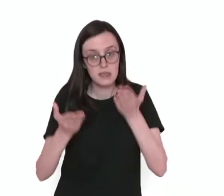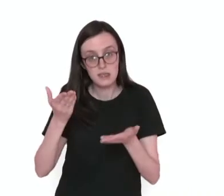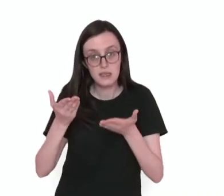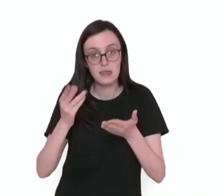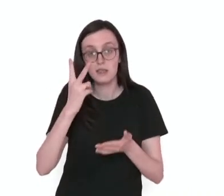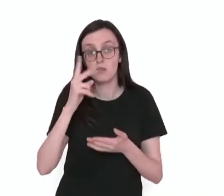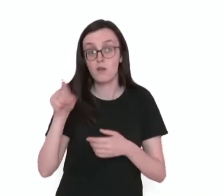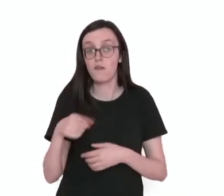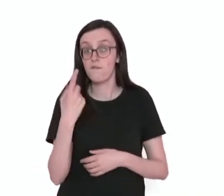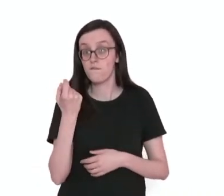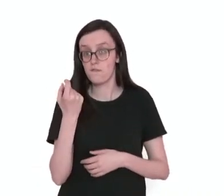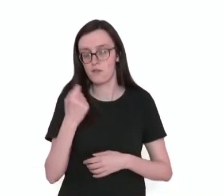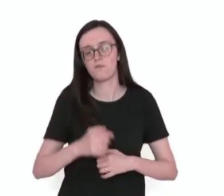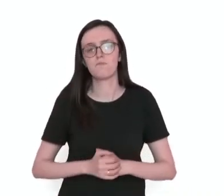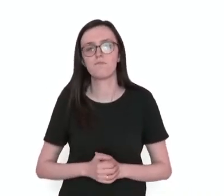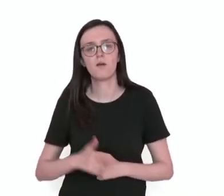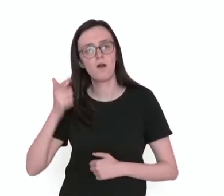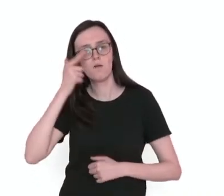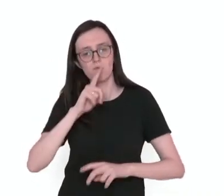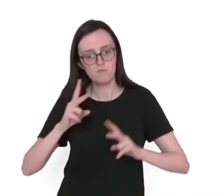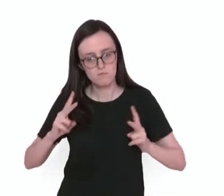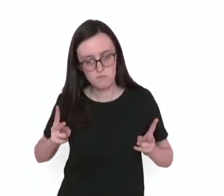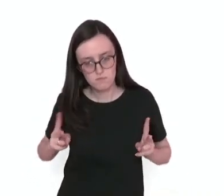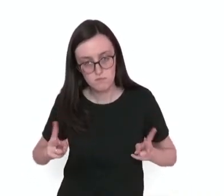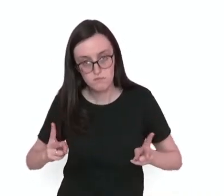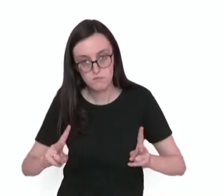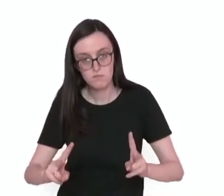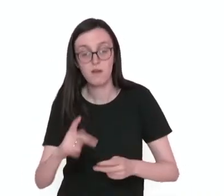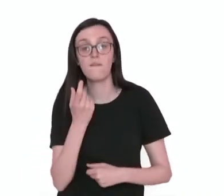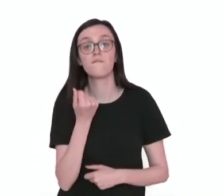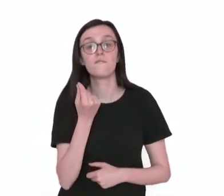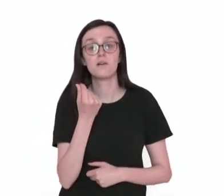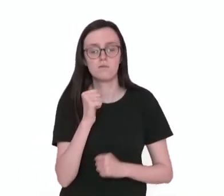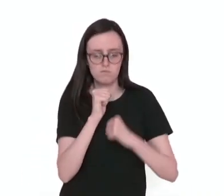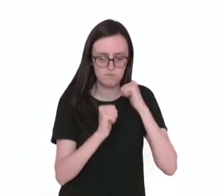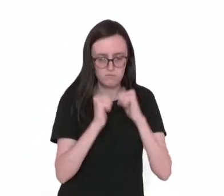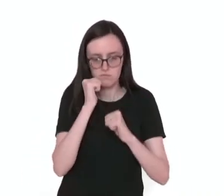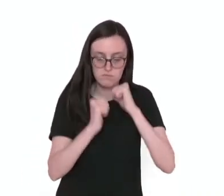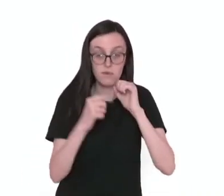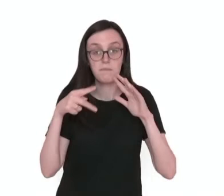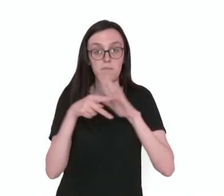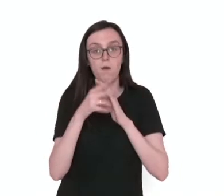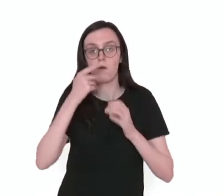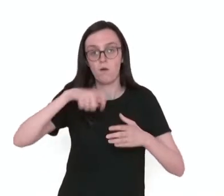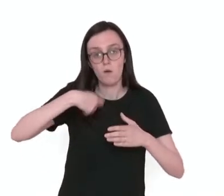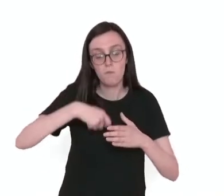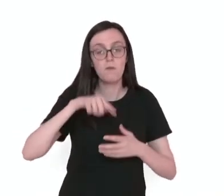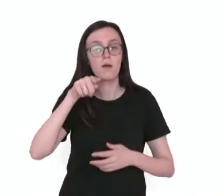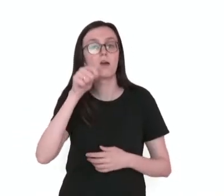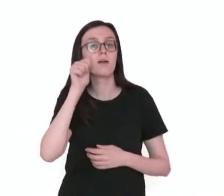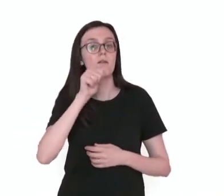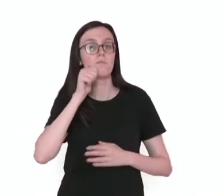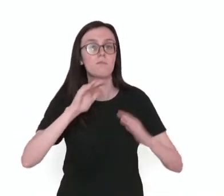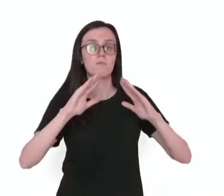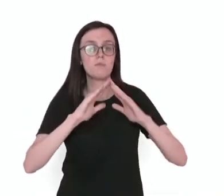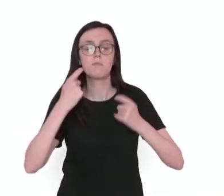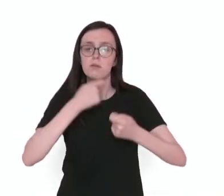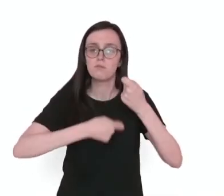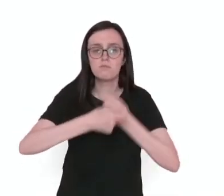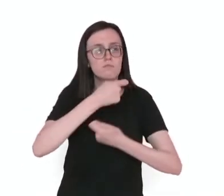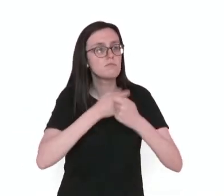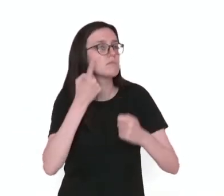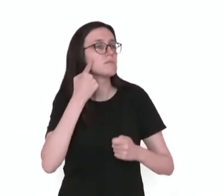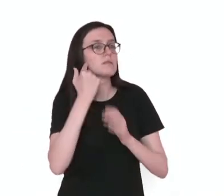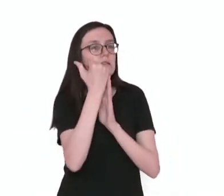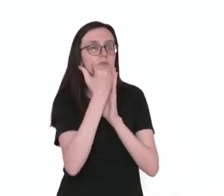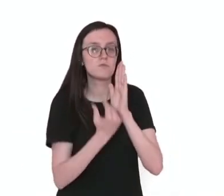ser R$2,20. Para manter o mesmo custo de produção de uma receita, essa dona de casa terá que negociar um